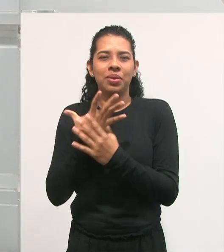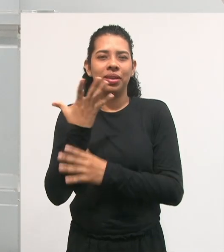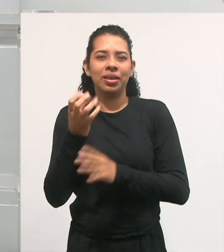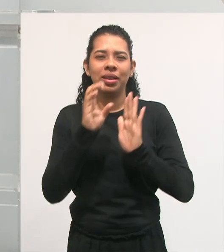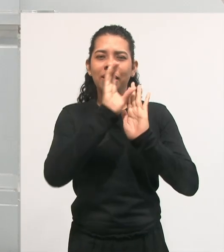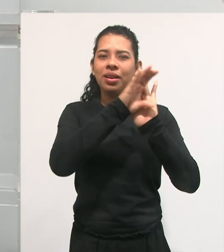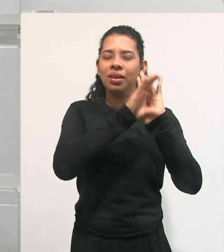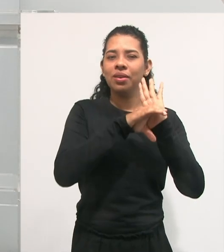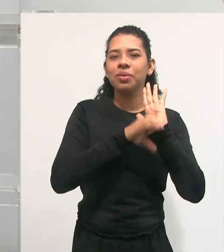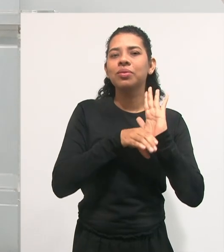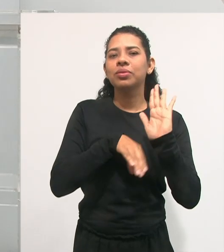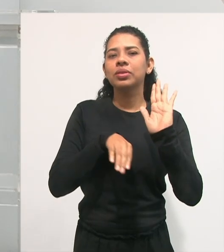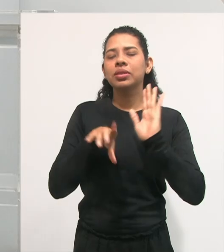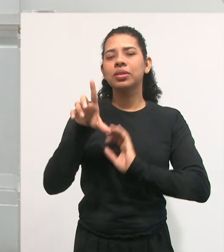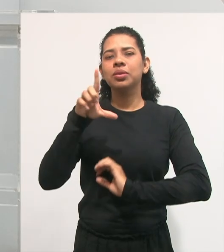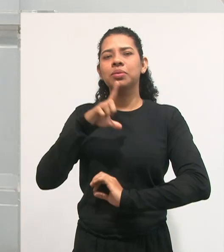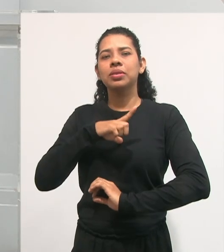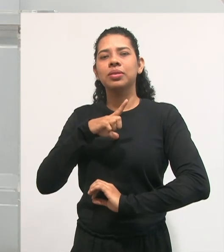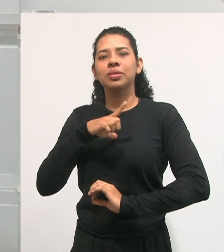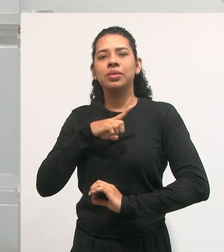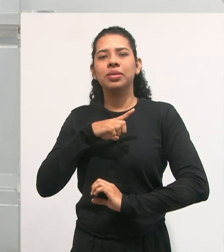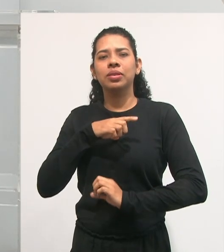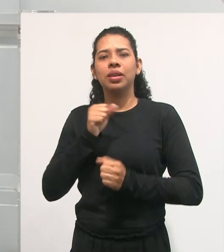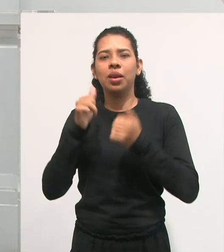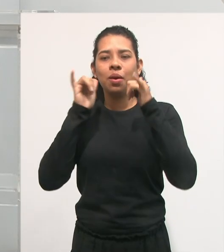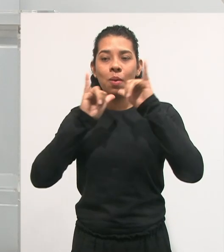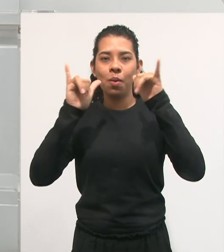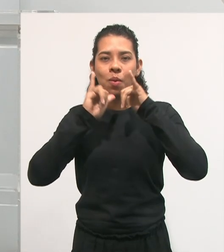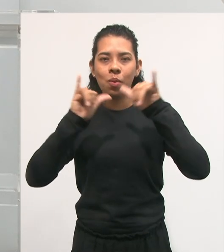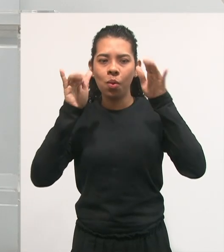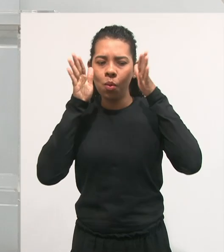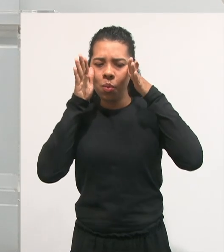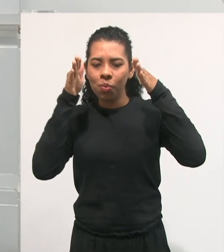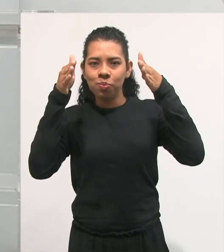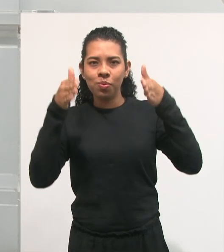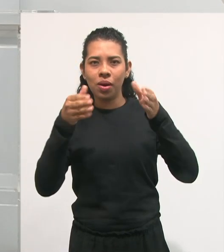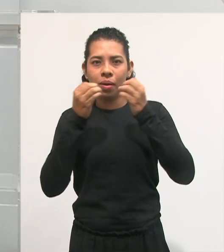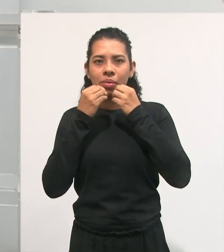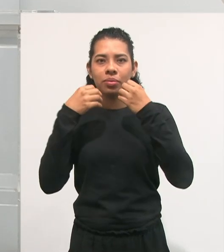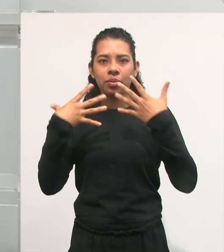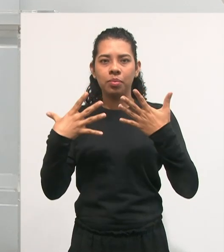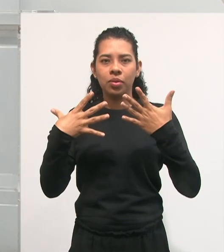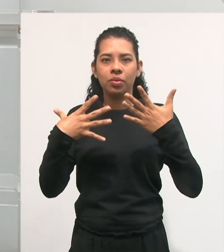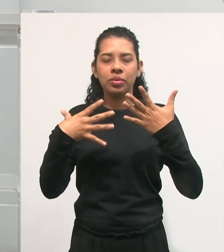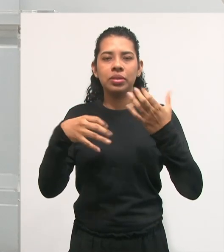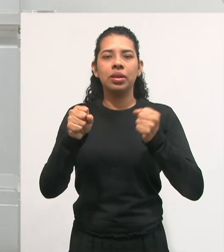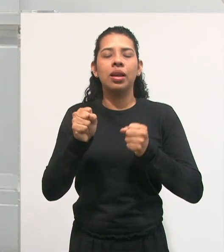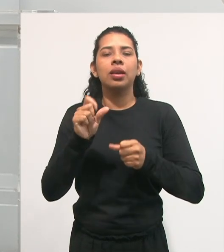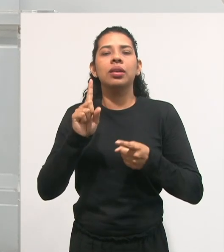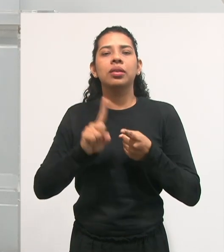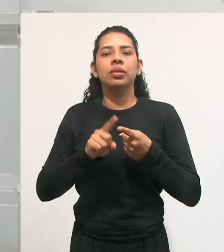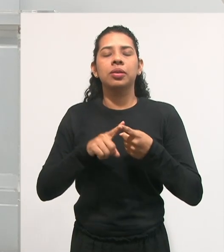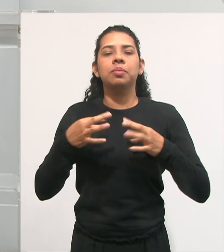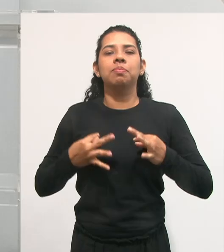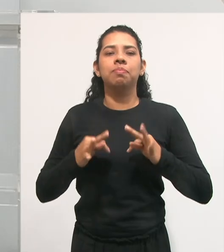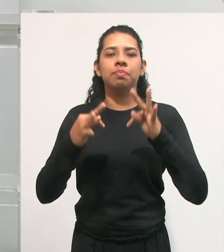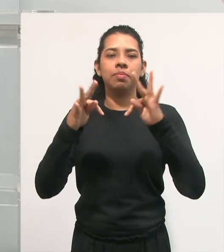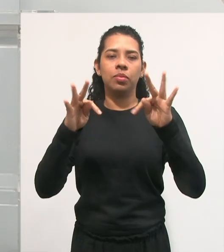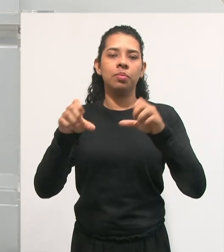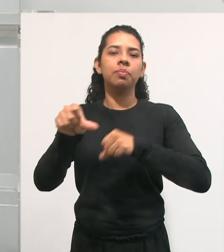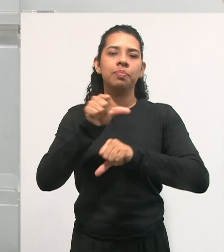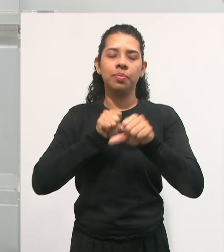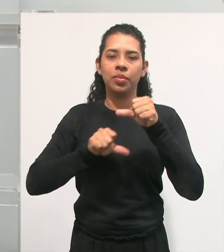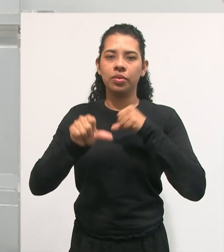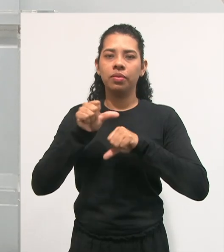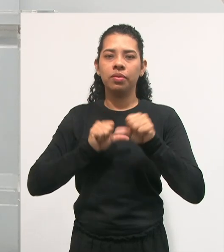conceitos, ver aquelas informações de maneira crítica, para que ele consiga, através dessas tecnologias, fazer uma